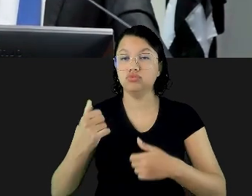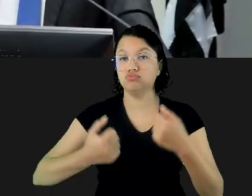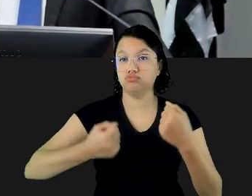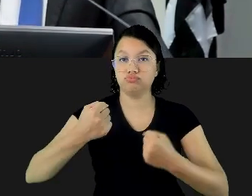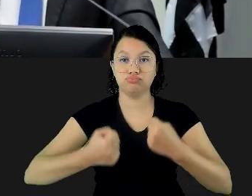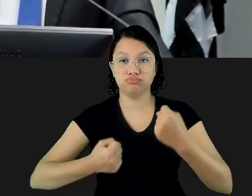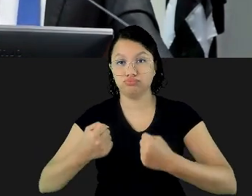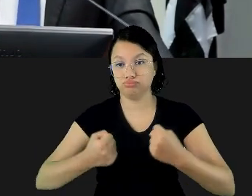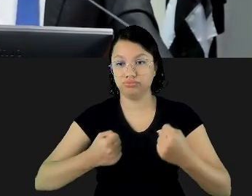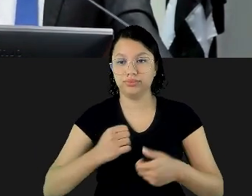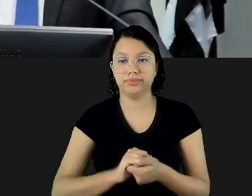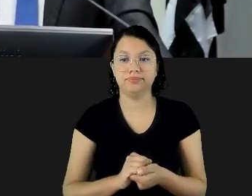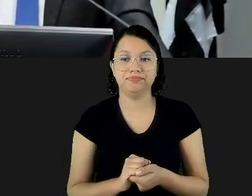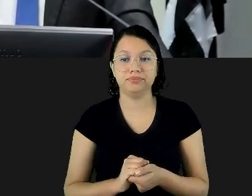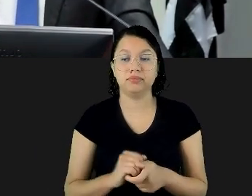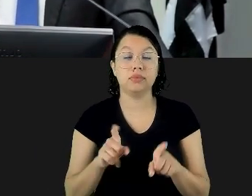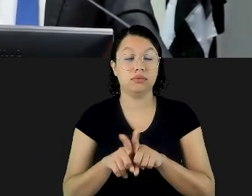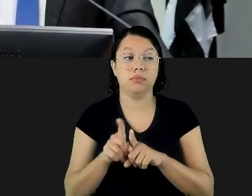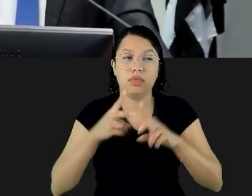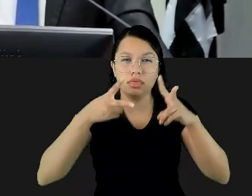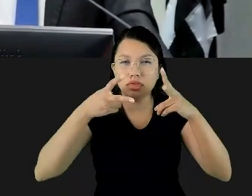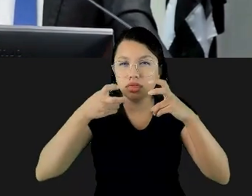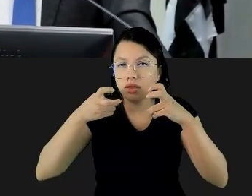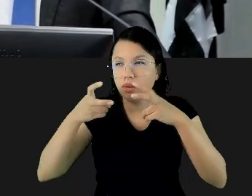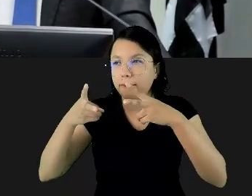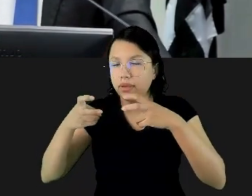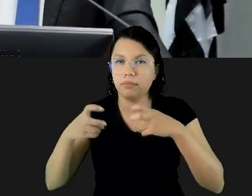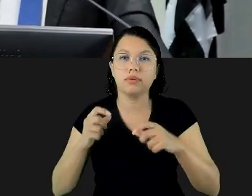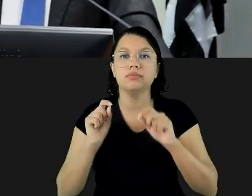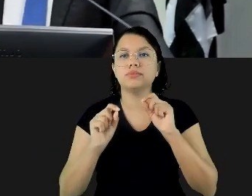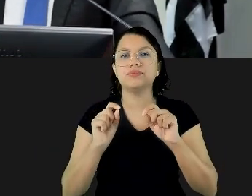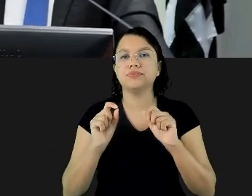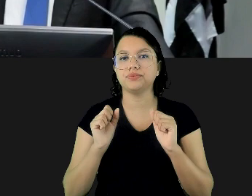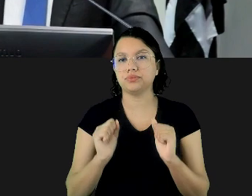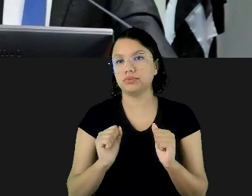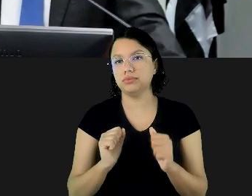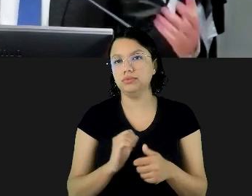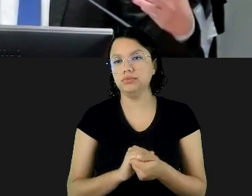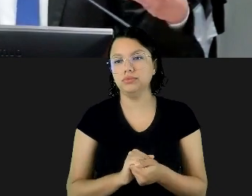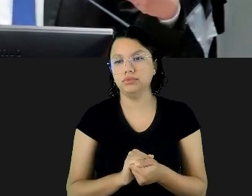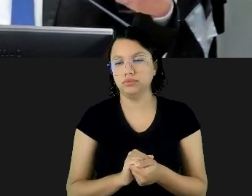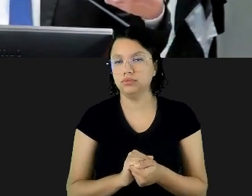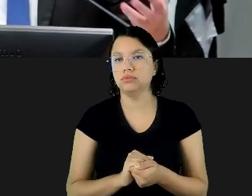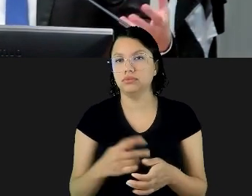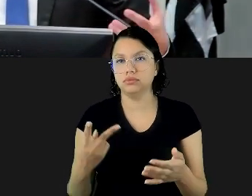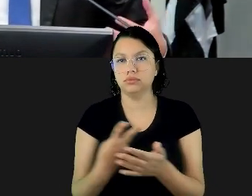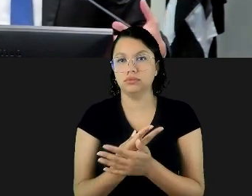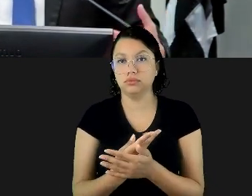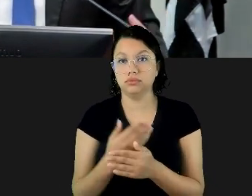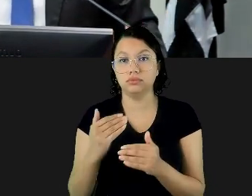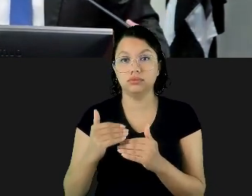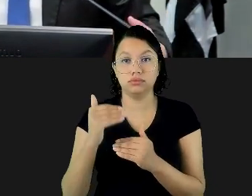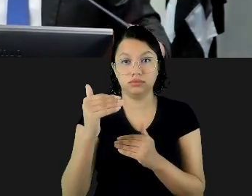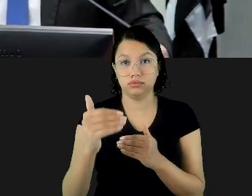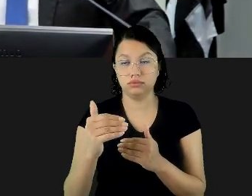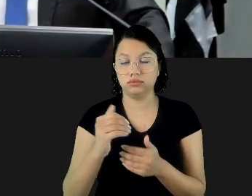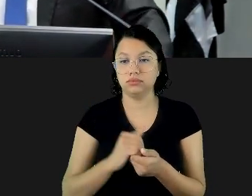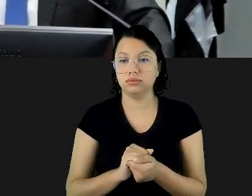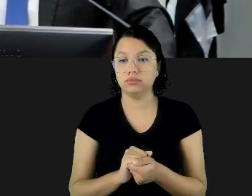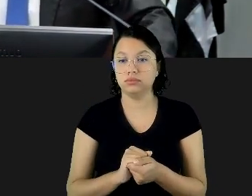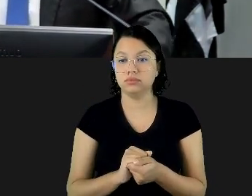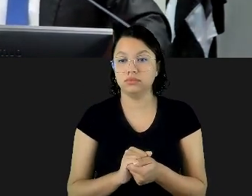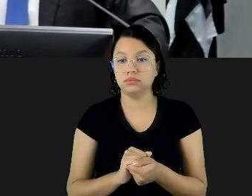poder identificar o que de potencial ainda tem pela frente. E dessa vez fizeram uma coisa que eu achei